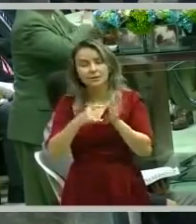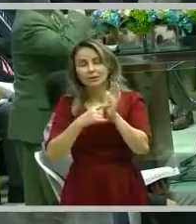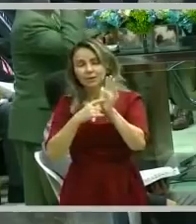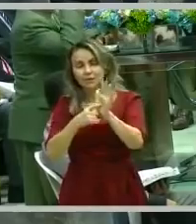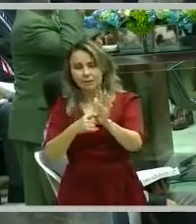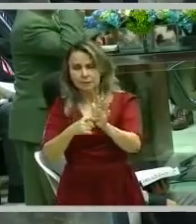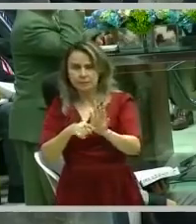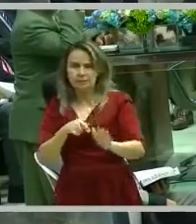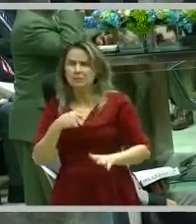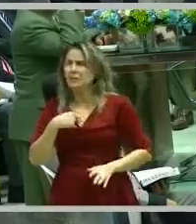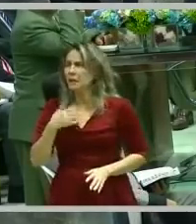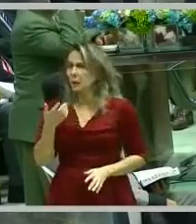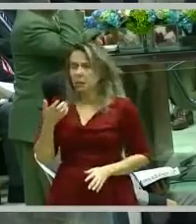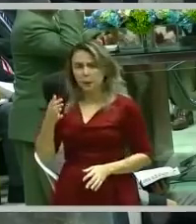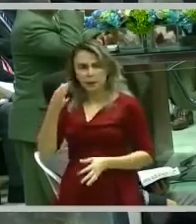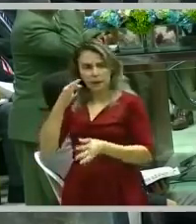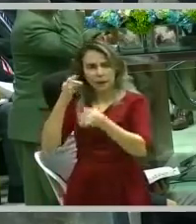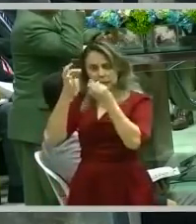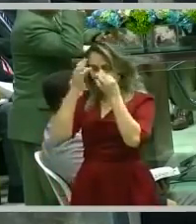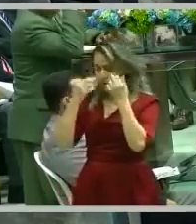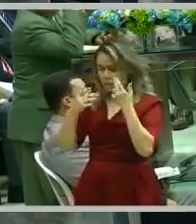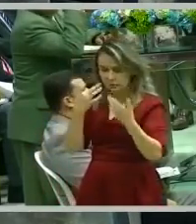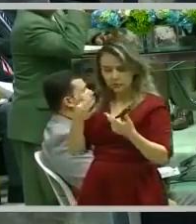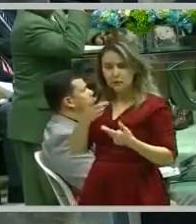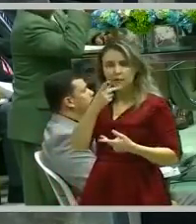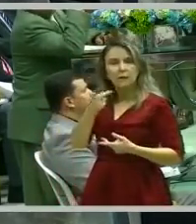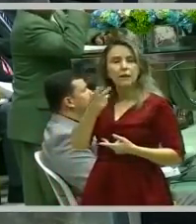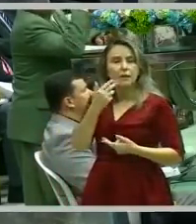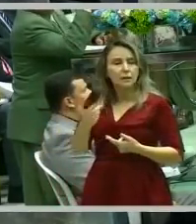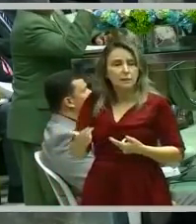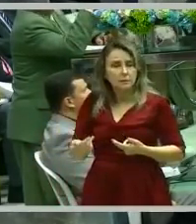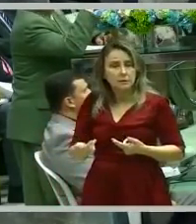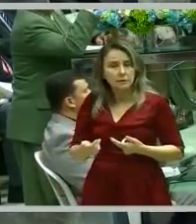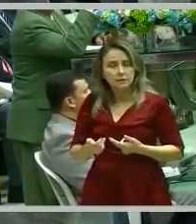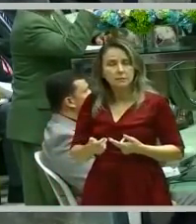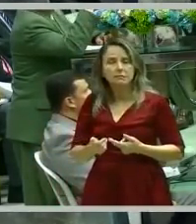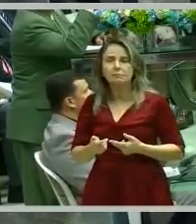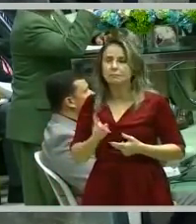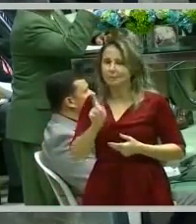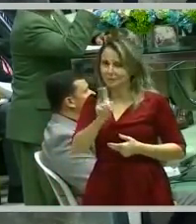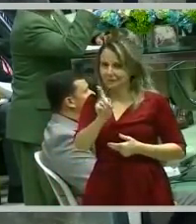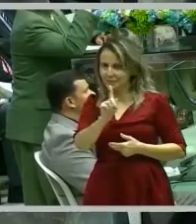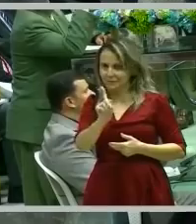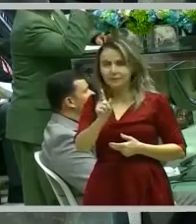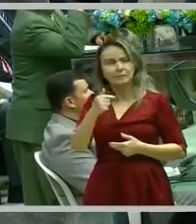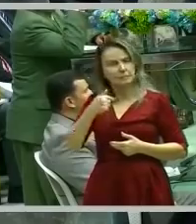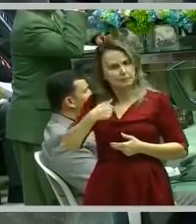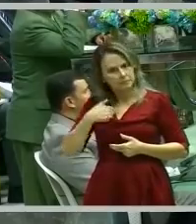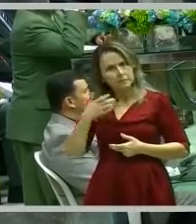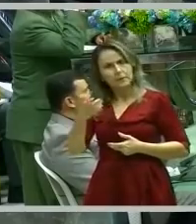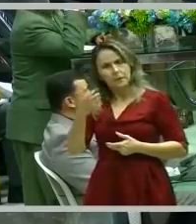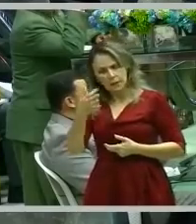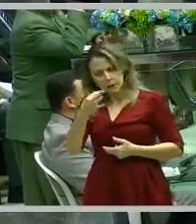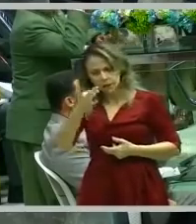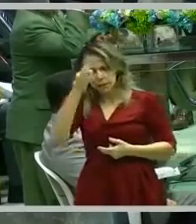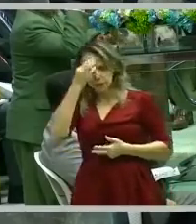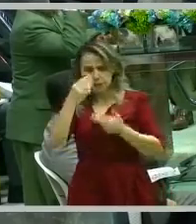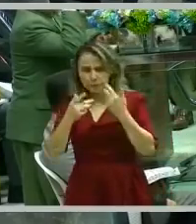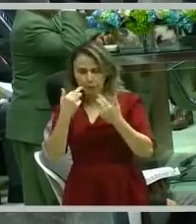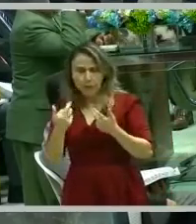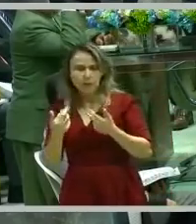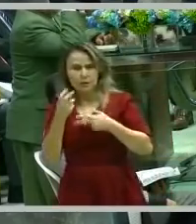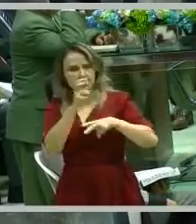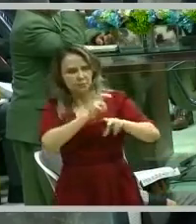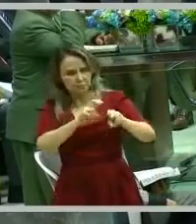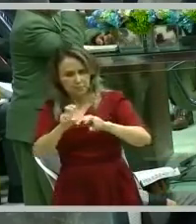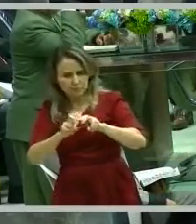ser batizado com o Espírito Santo para falar a língua, não. Eu quero ser batizado com o Espírito Santo para eu ser um crente dinâmico. Eu quero ser batizado com o Espírito Santo para eu ser